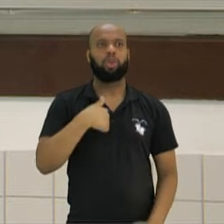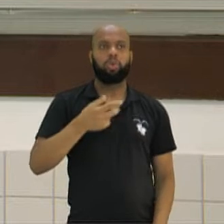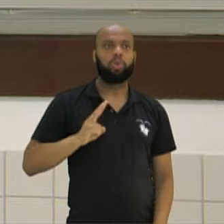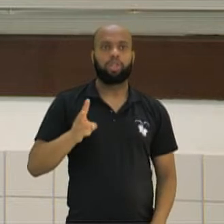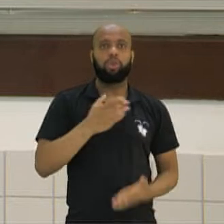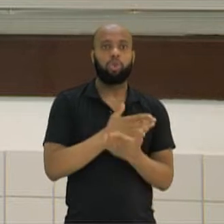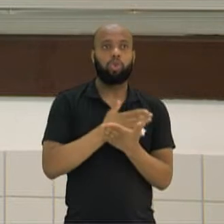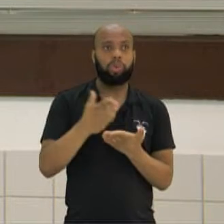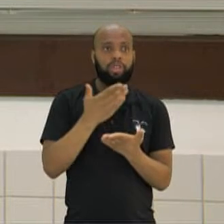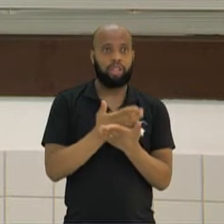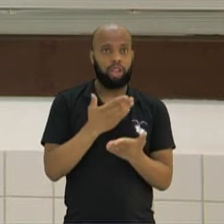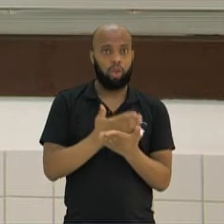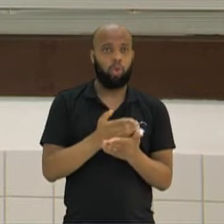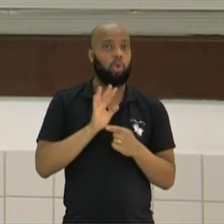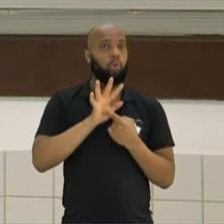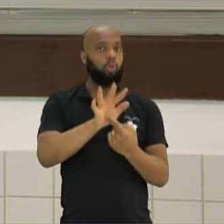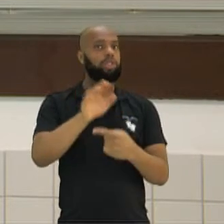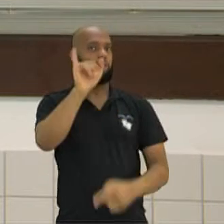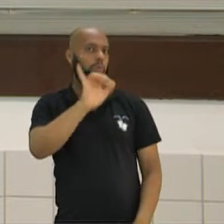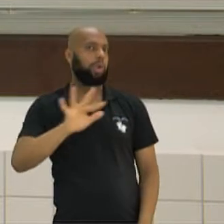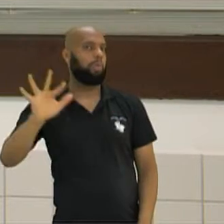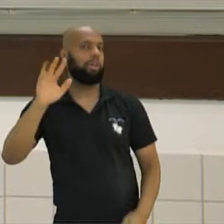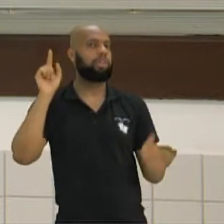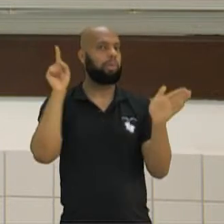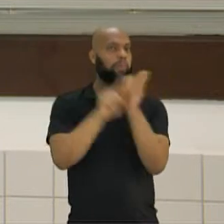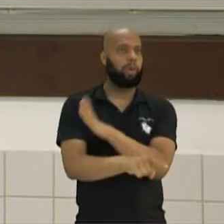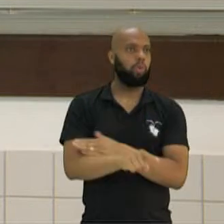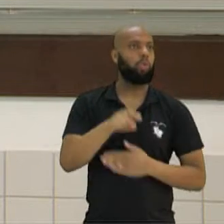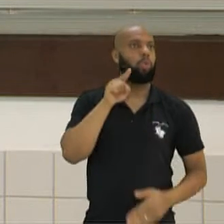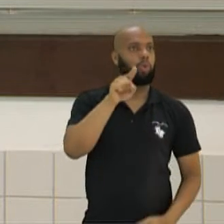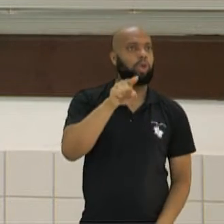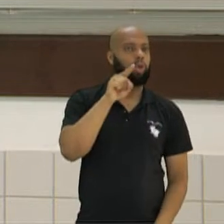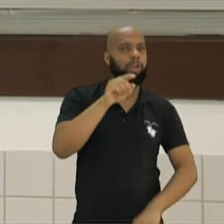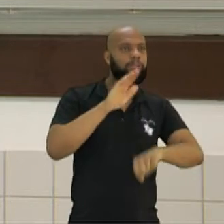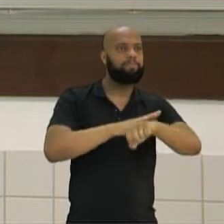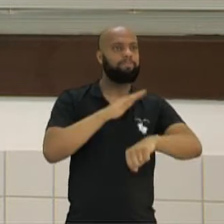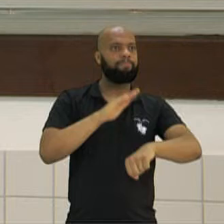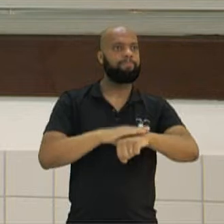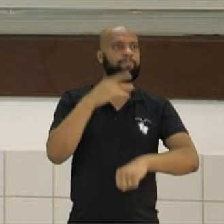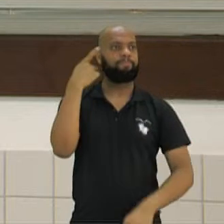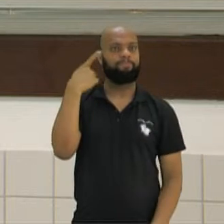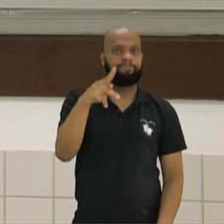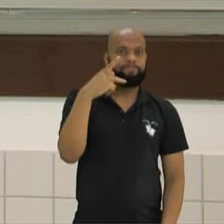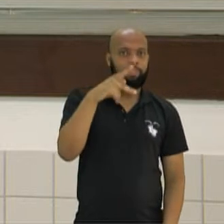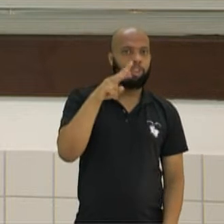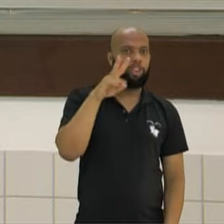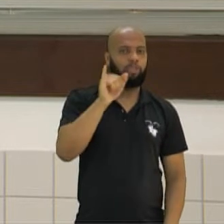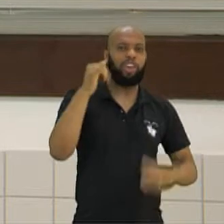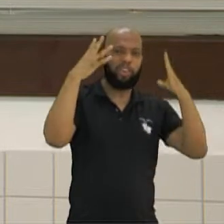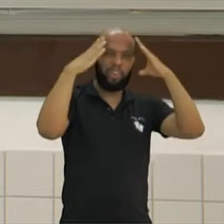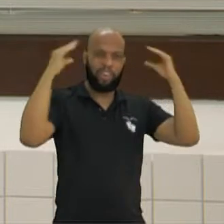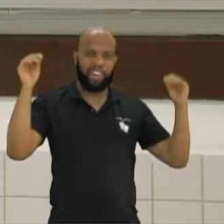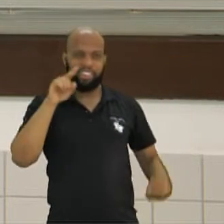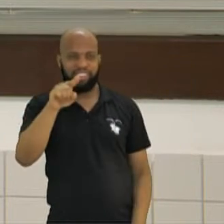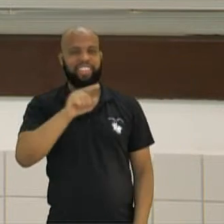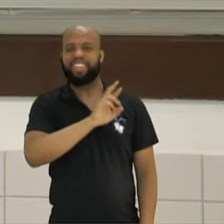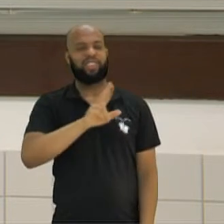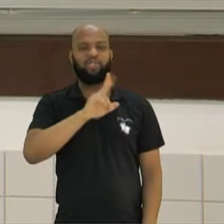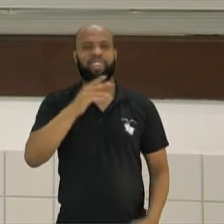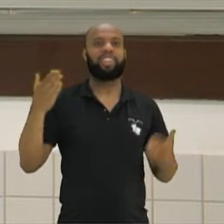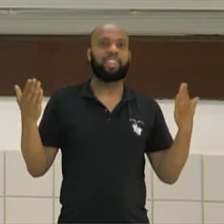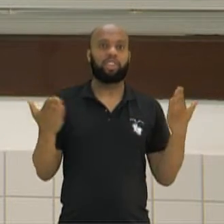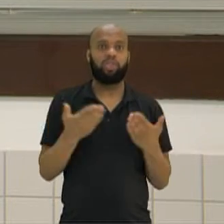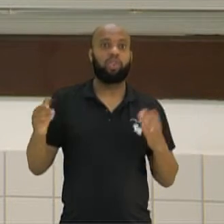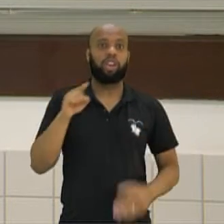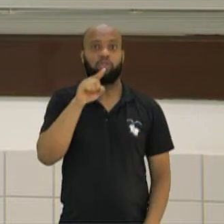Eu trago vocês aí para agora, faço convite para que agora vocês sejam eu ia falar os holandeses, vocês agora vão